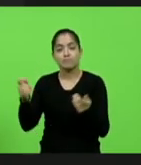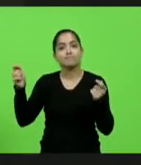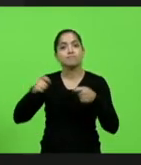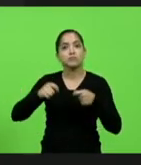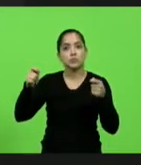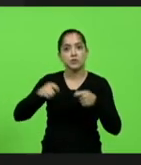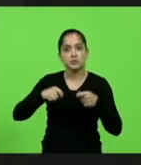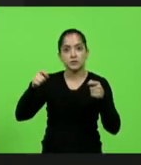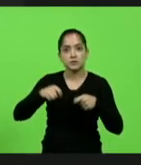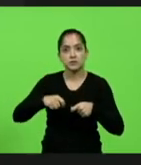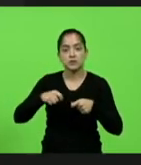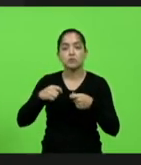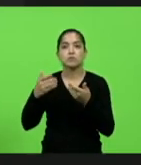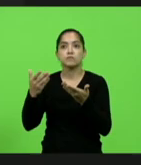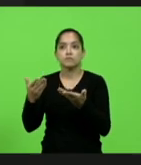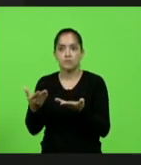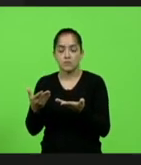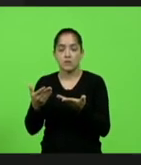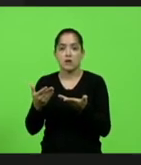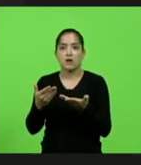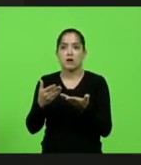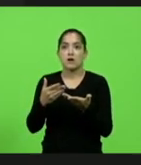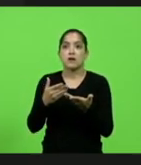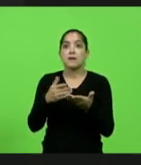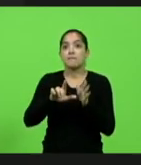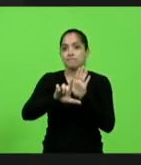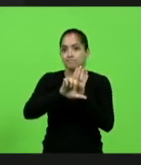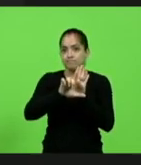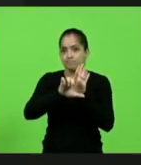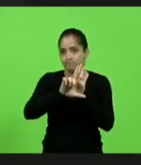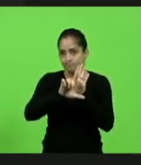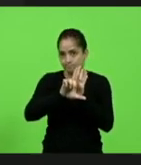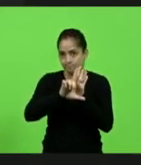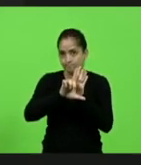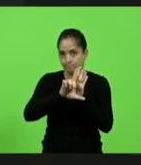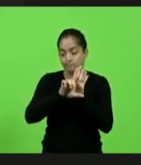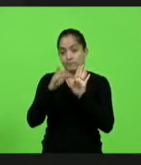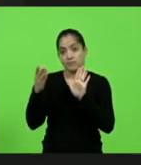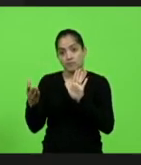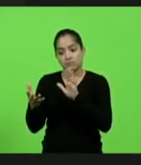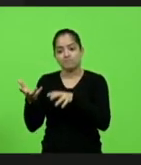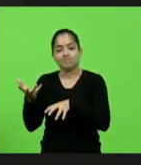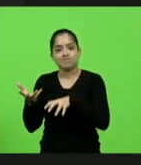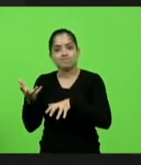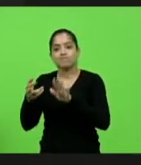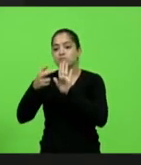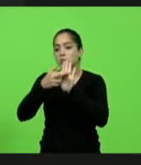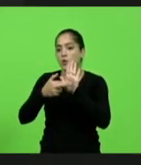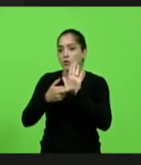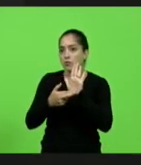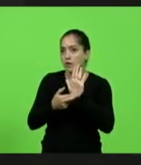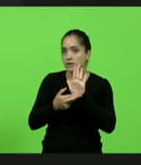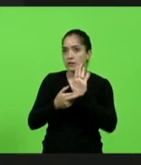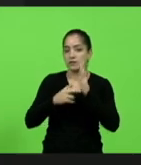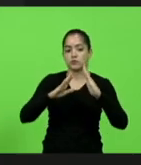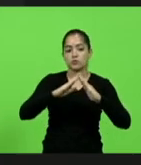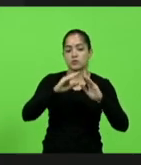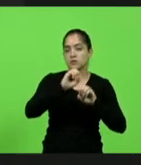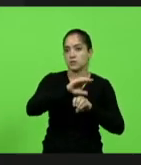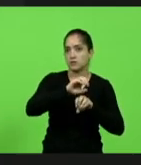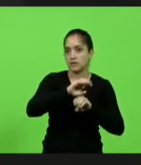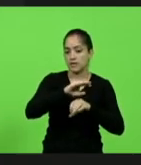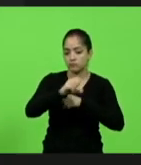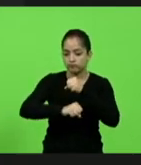de injunção para suprir a lacuna legislativa caso o Congresso não regulamentasse o homeschooling no prazo de um ano. Bom, já se